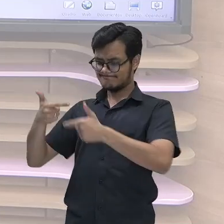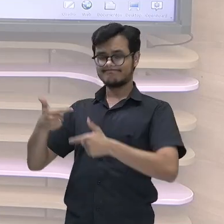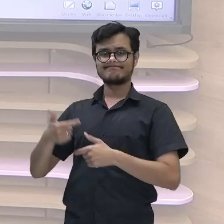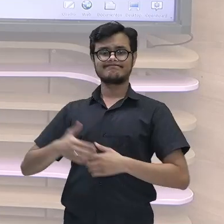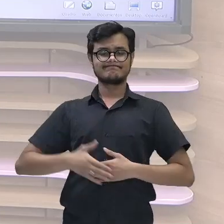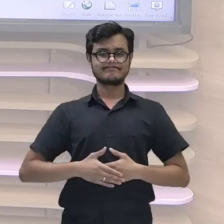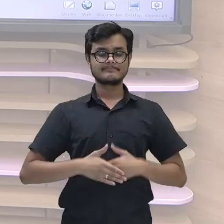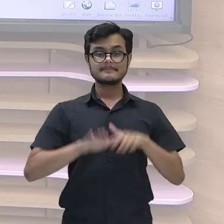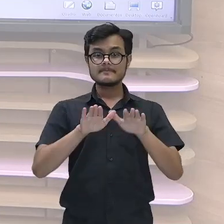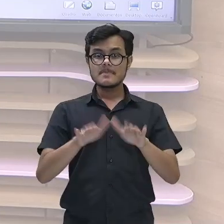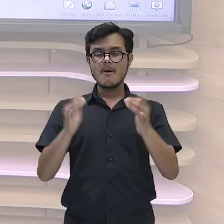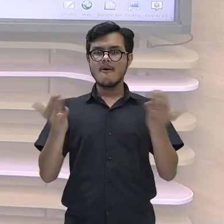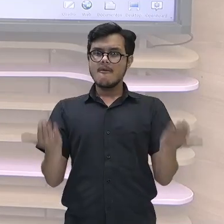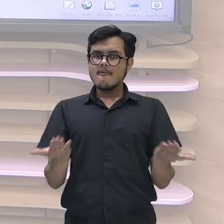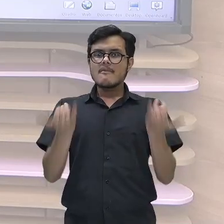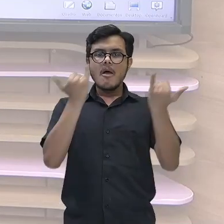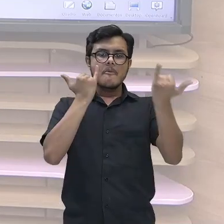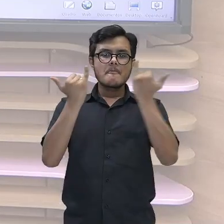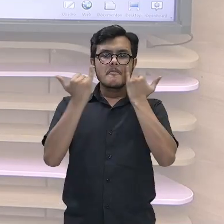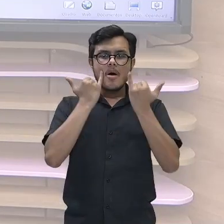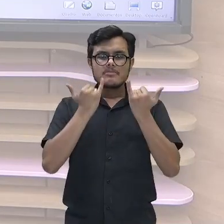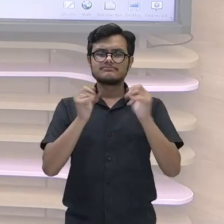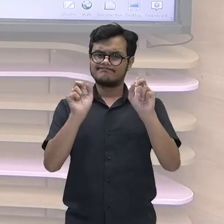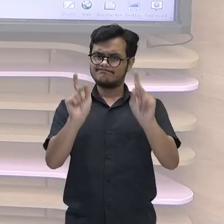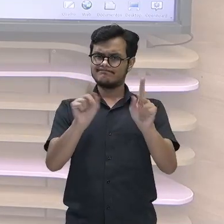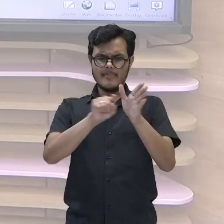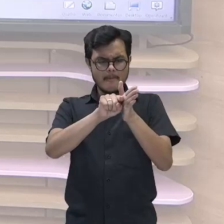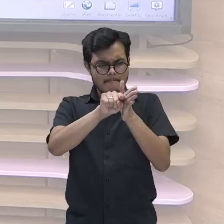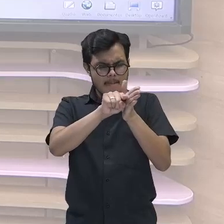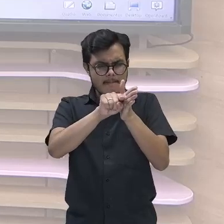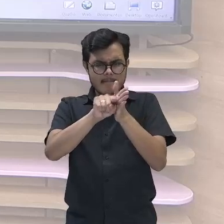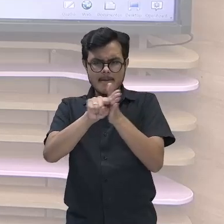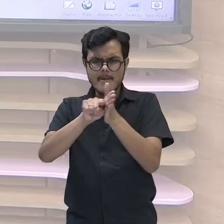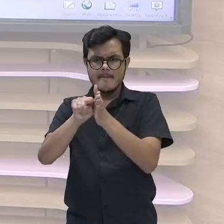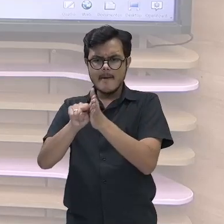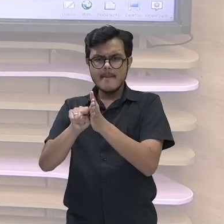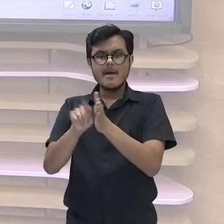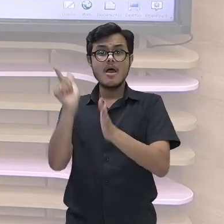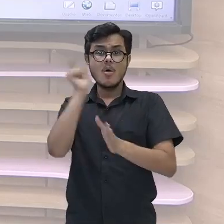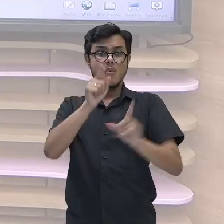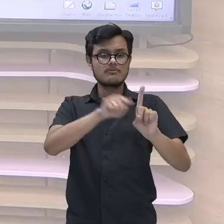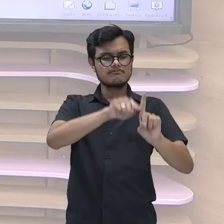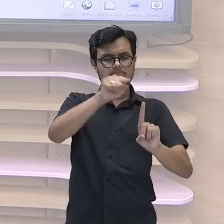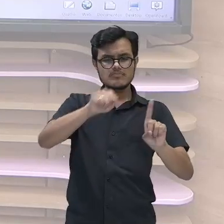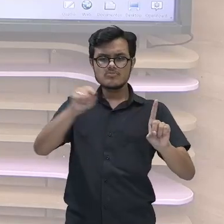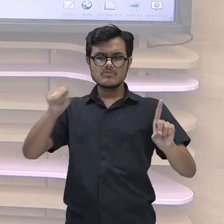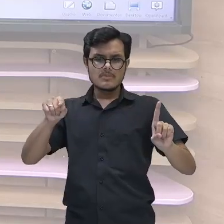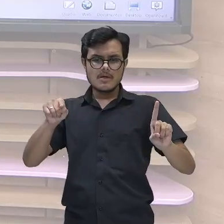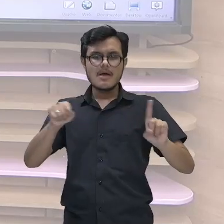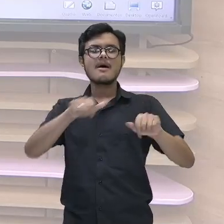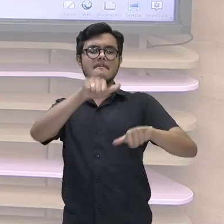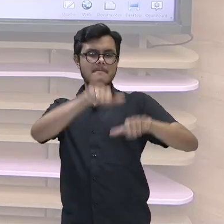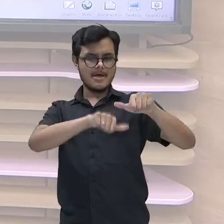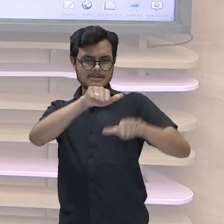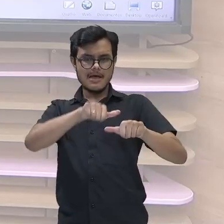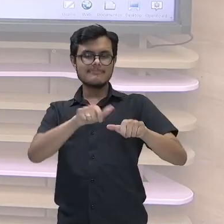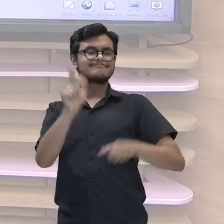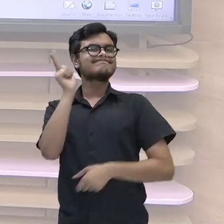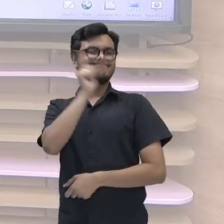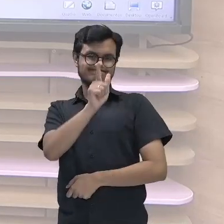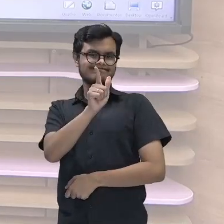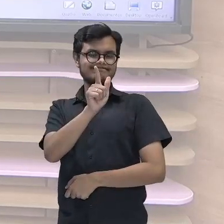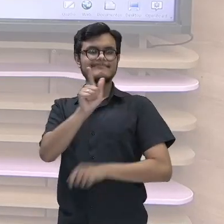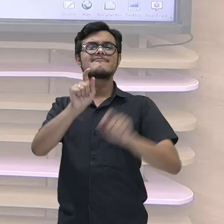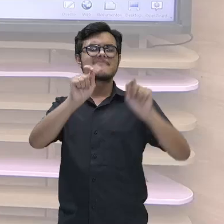essas informações eu coleto para chegar ali no meu gráfico e também posso fazer toda uma análise, né? Então, eu